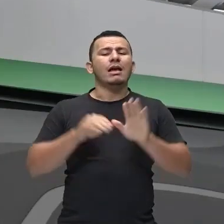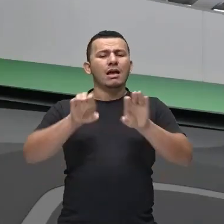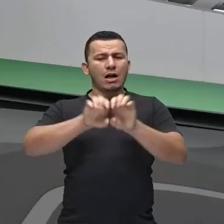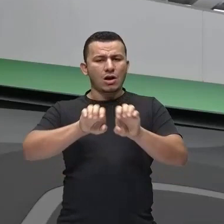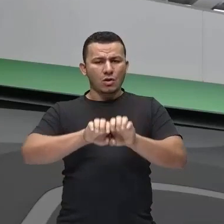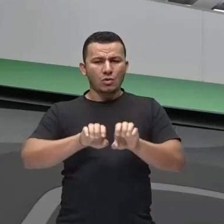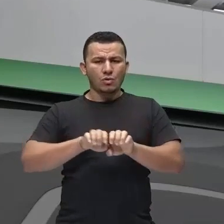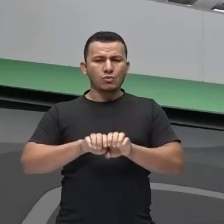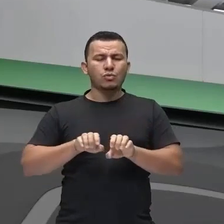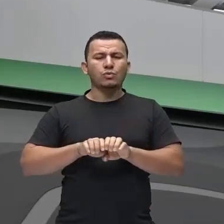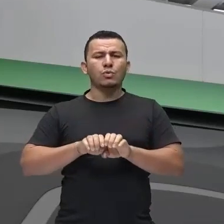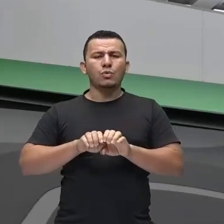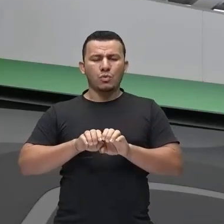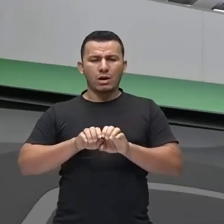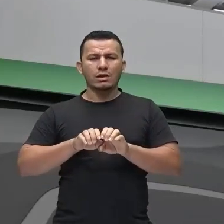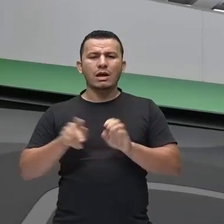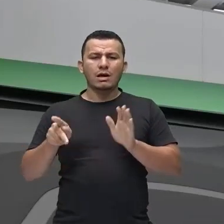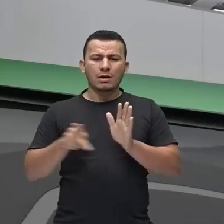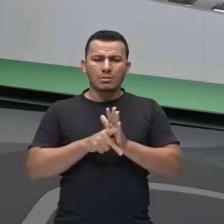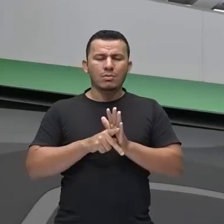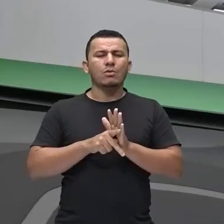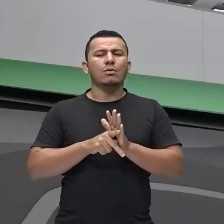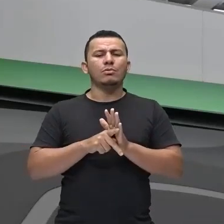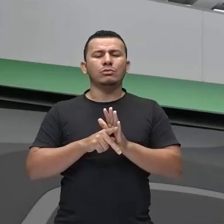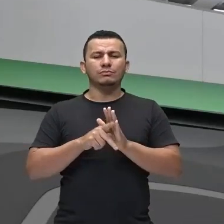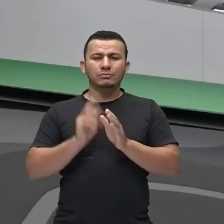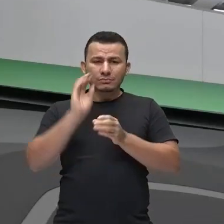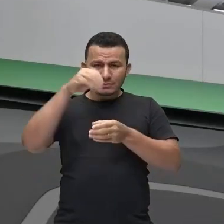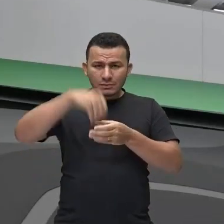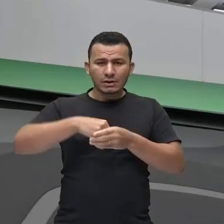se implantar no endométrio,